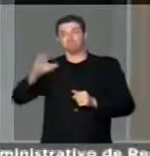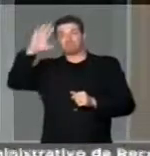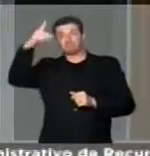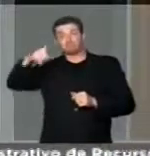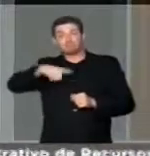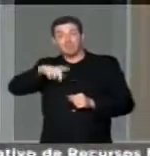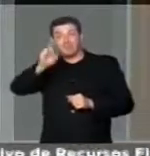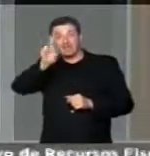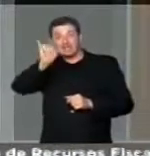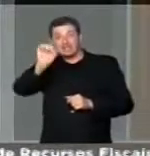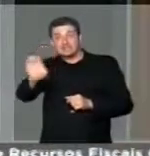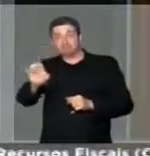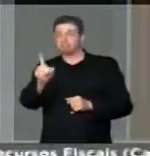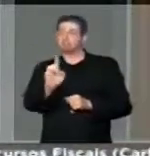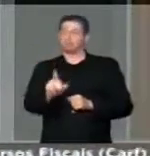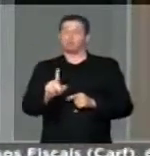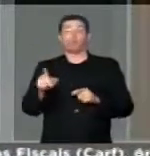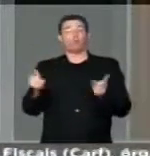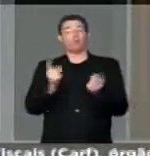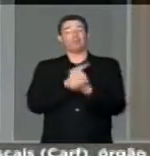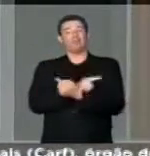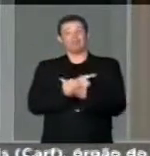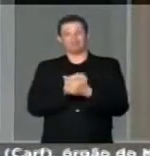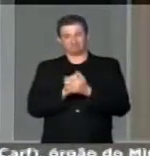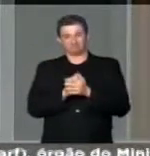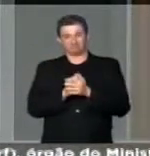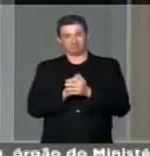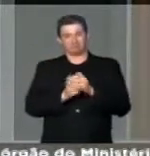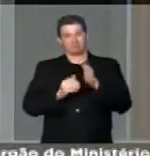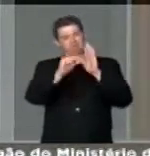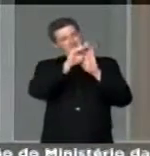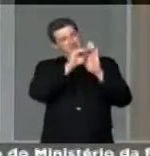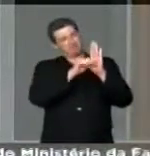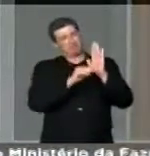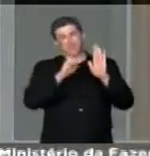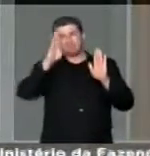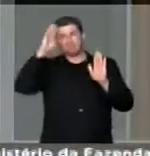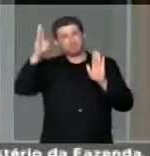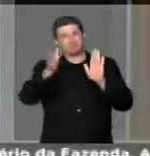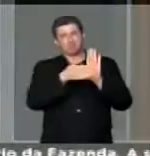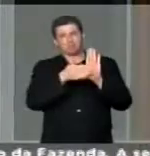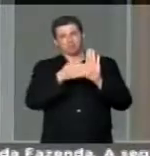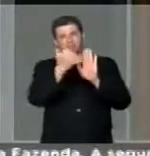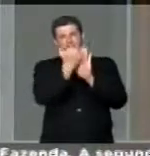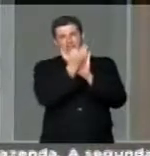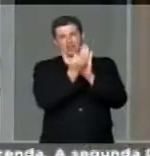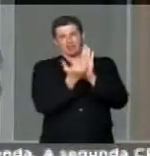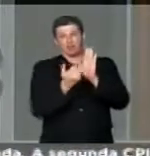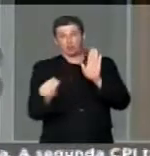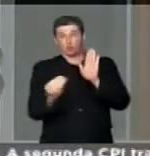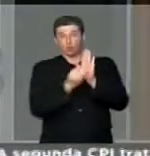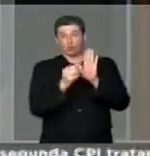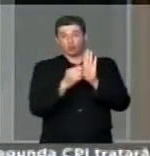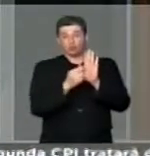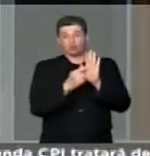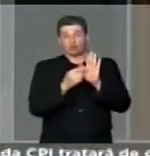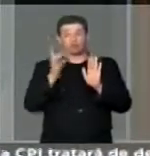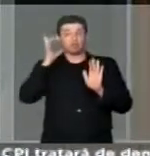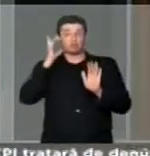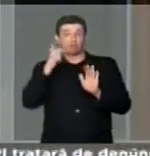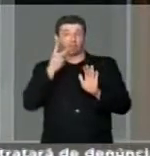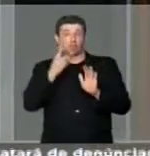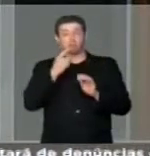para a crise. Pelo contrário, tudo, as principais propostas enunciadas, o Dilma Rousseff